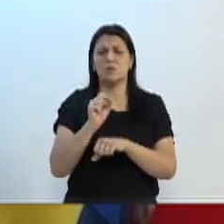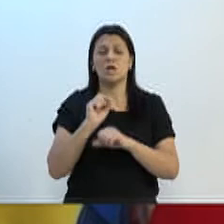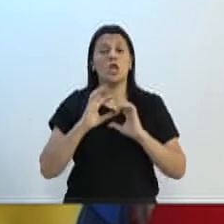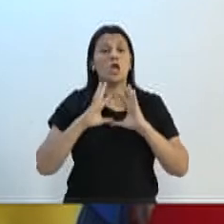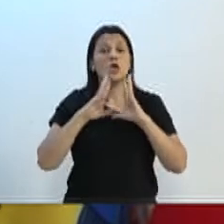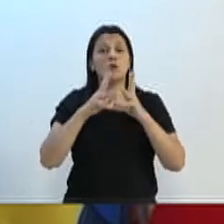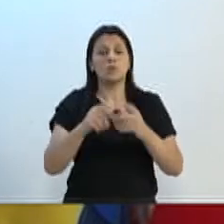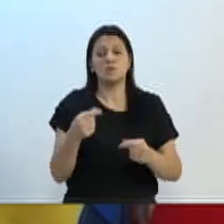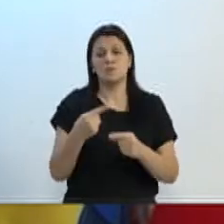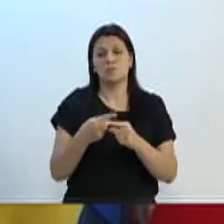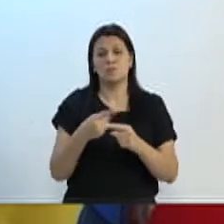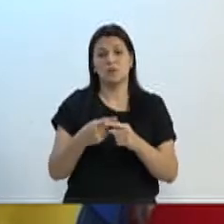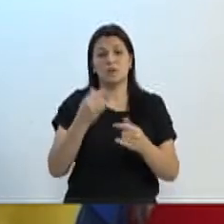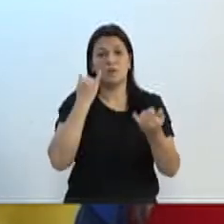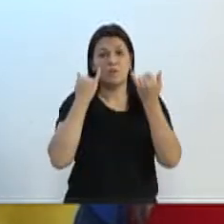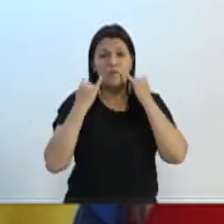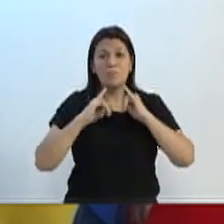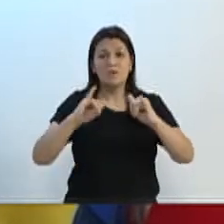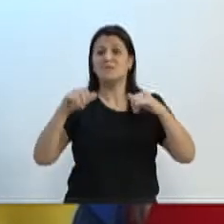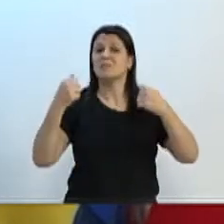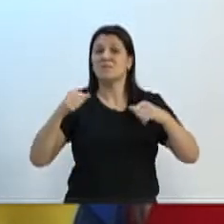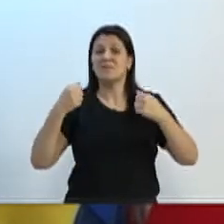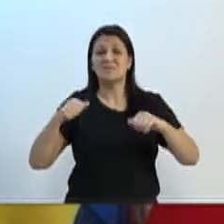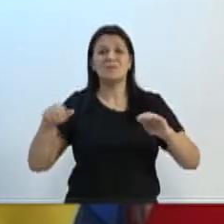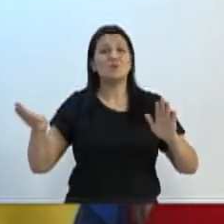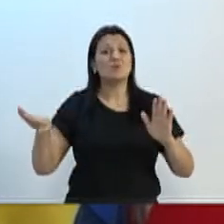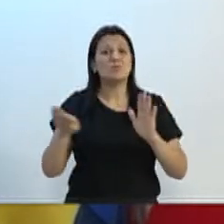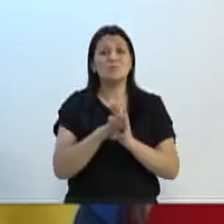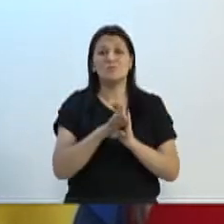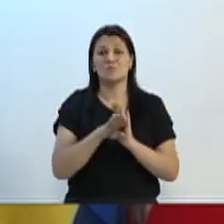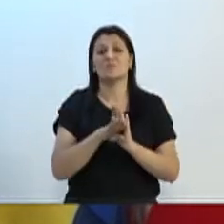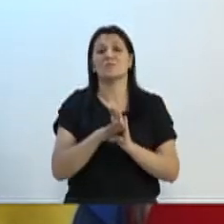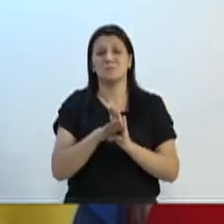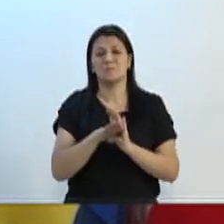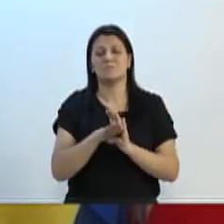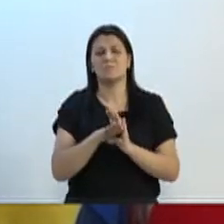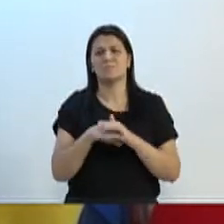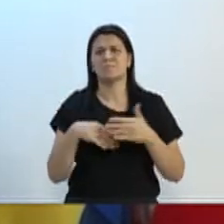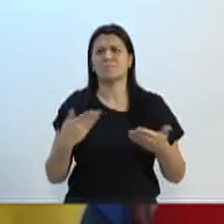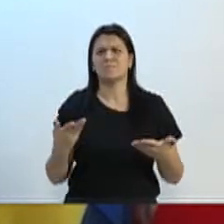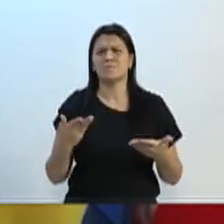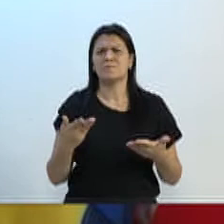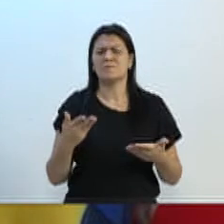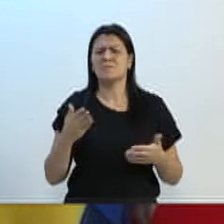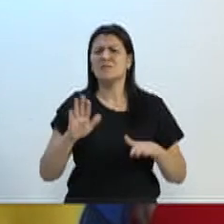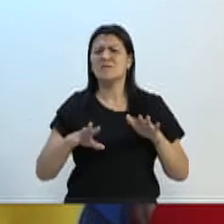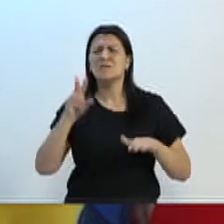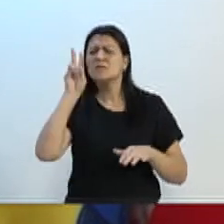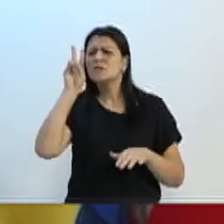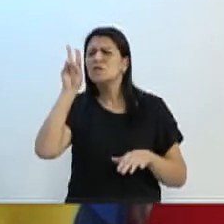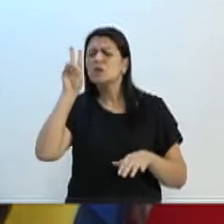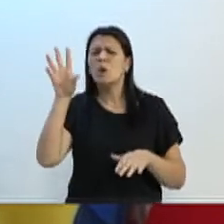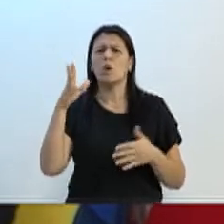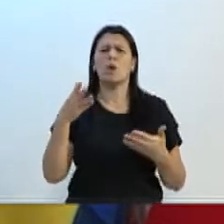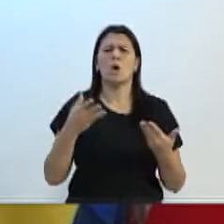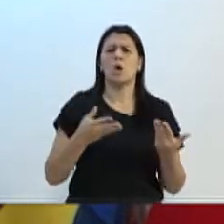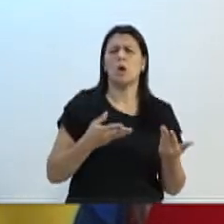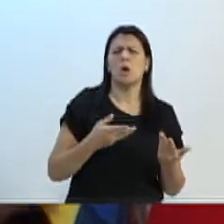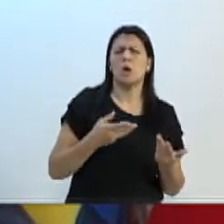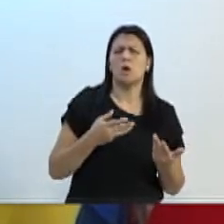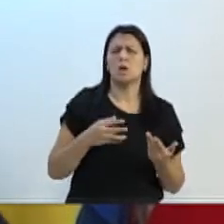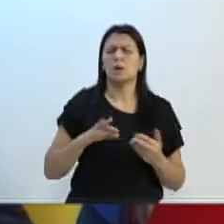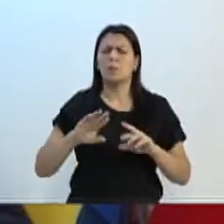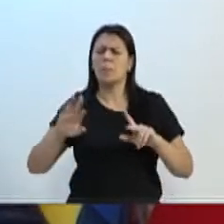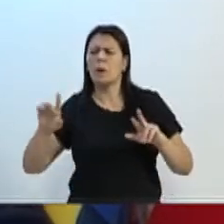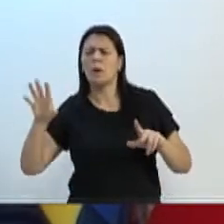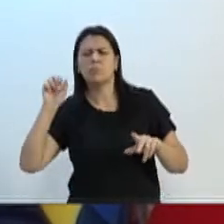essas informações têm que chegar em todos os públicos e todas as comunidades. Inclusive, a gente escuta várias histórias por aí, né? Histórias, enfim,